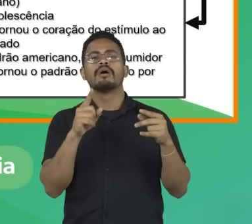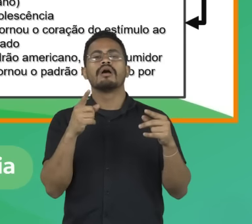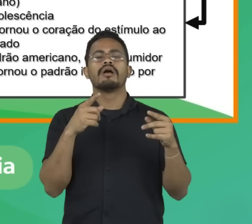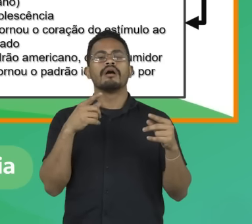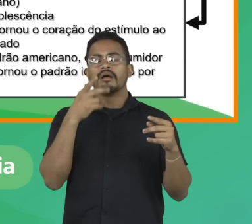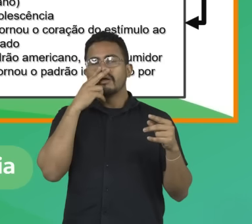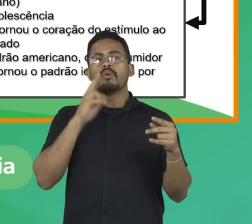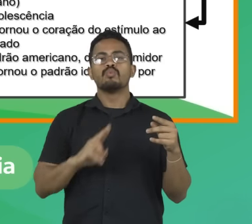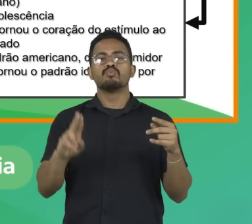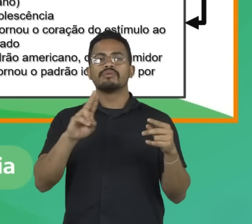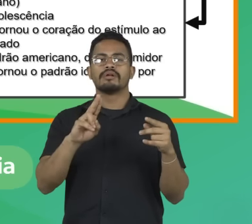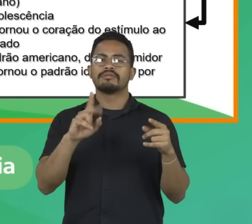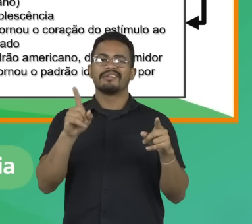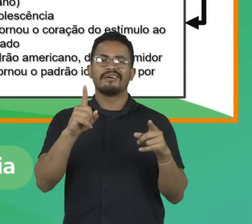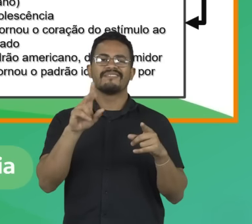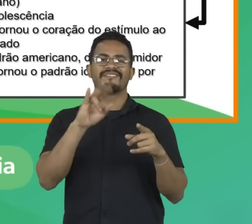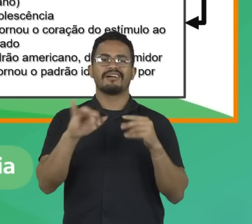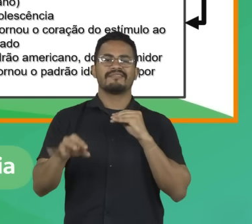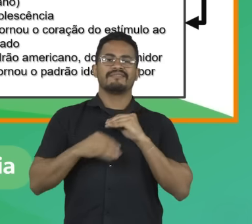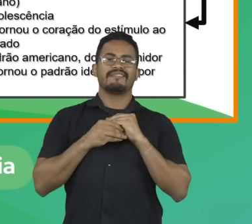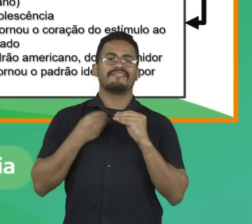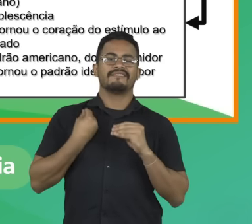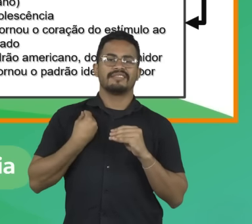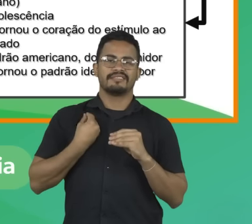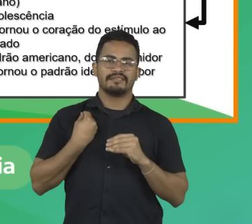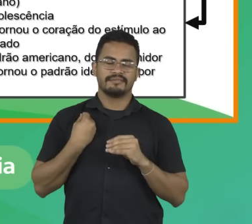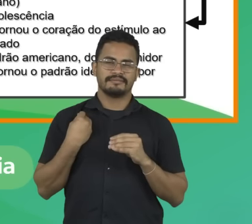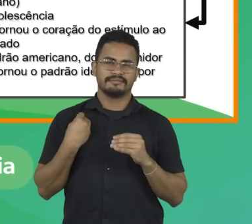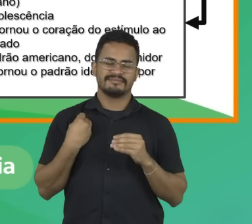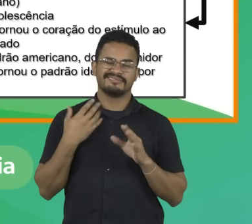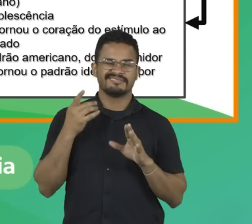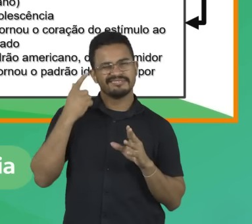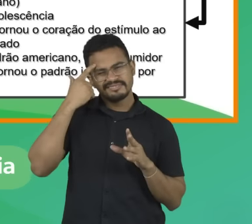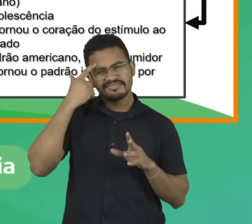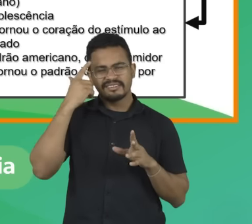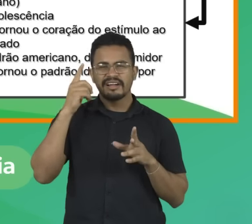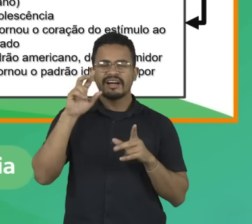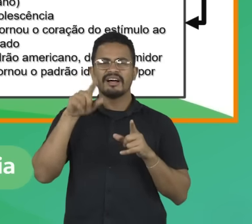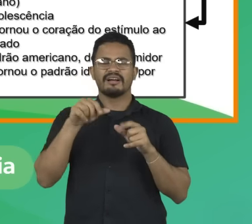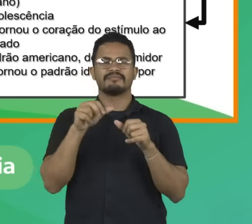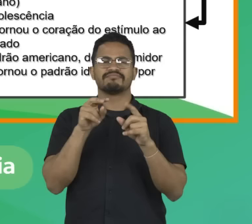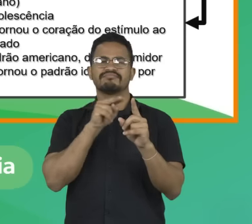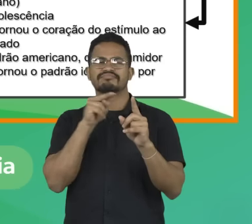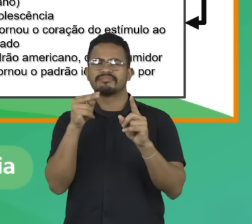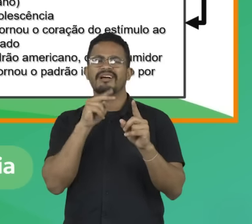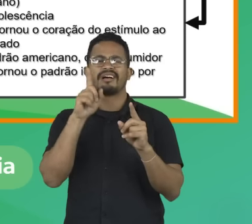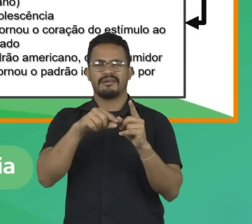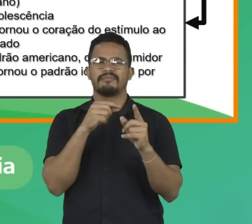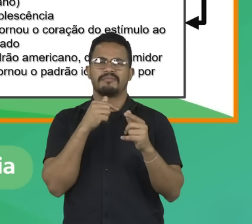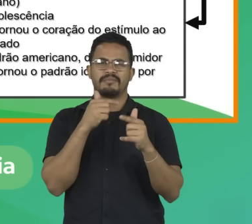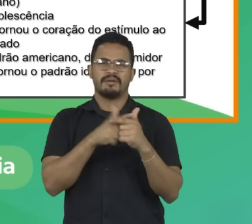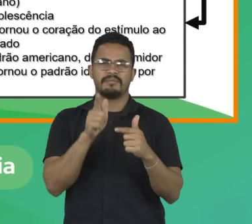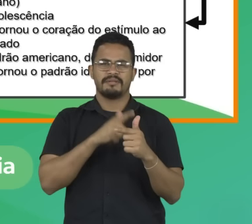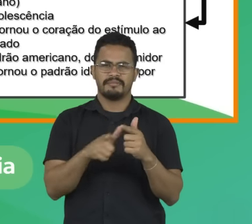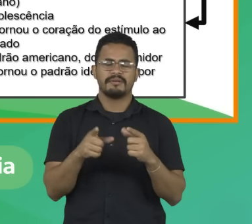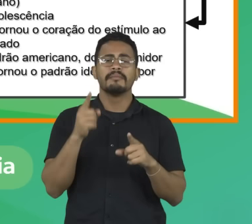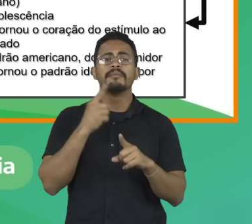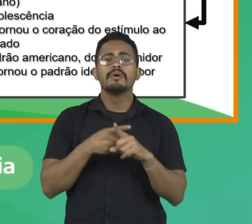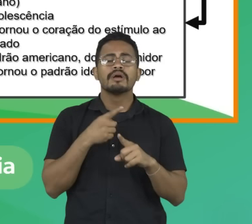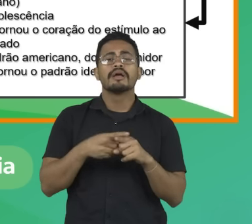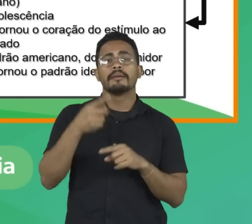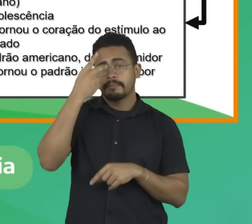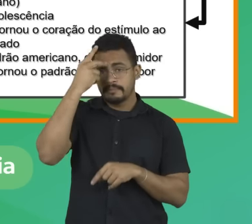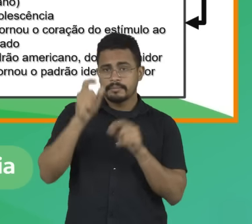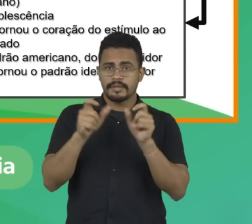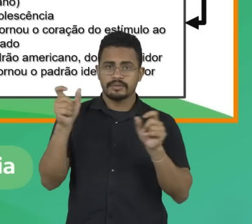como algo que ela vai acrescentar à própria vida. Então, essa percepção ela é muito problemática, porque ela faz com que as pessoas